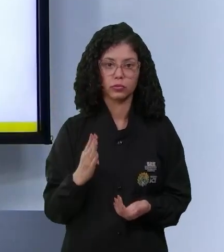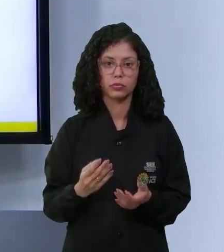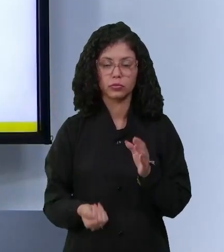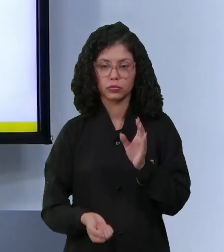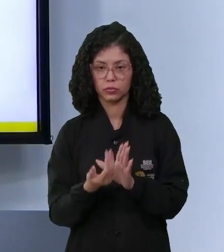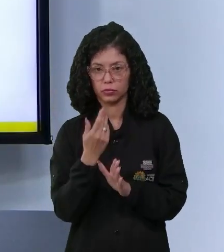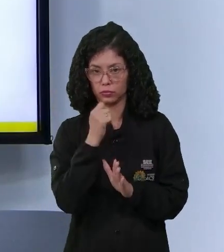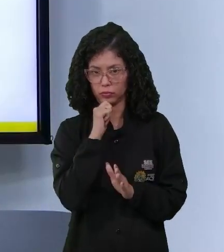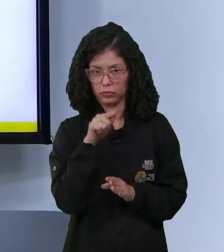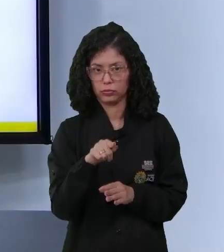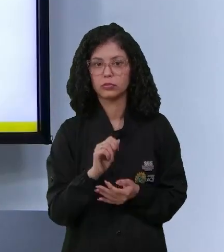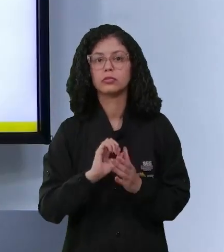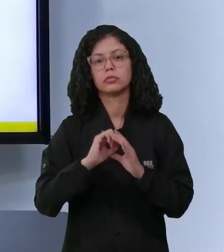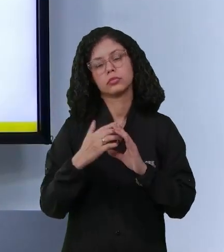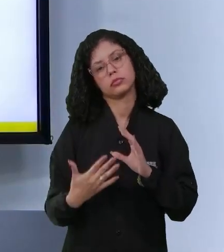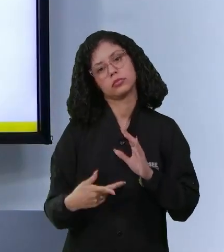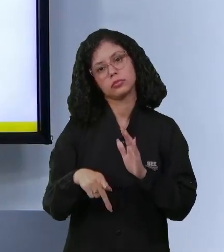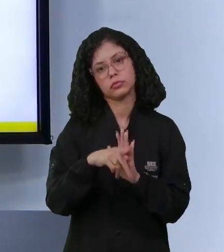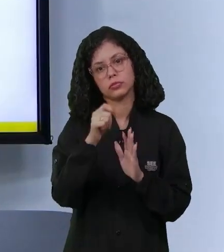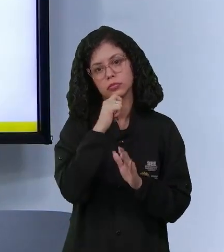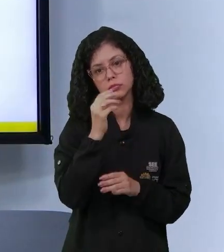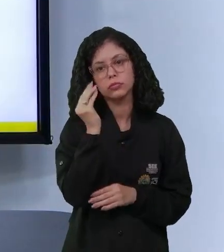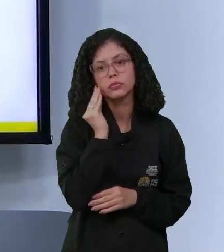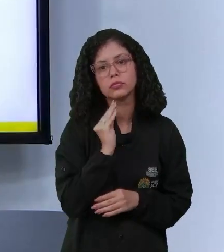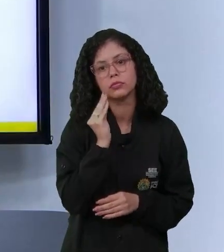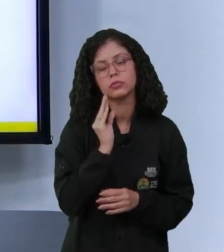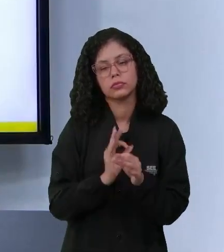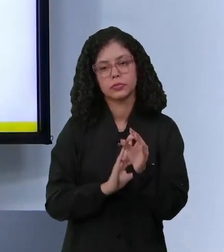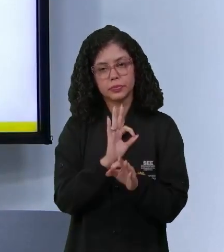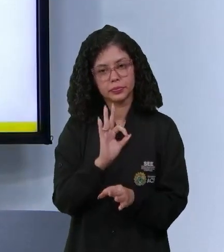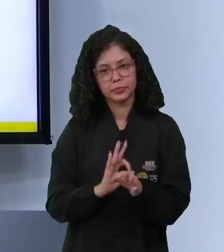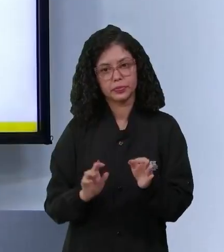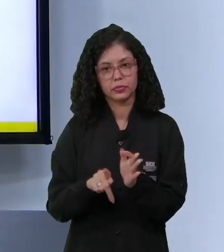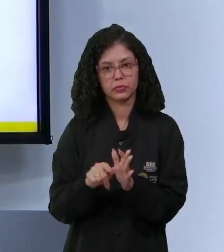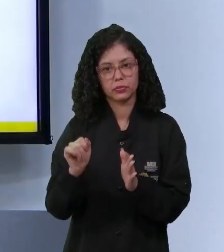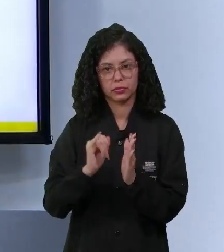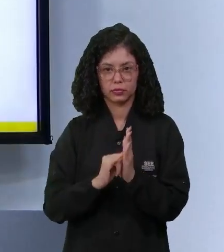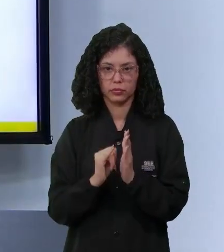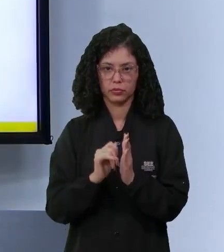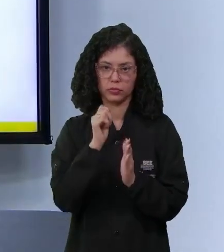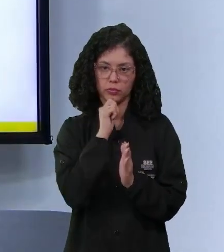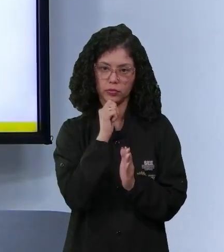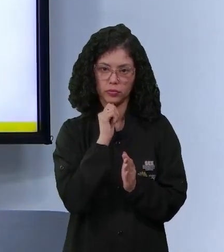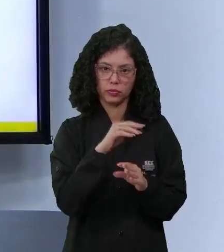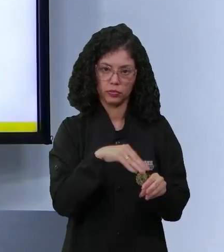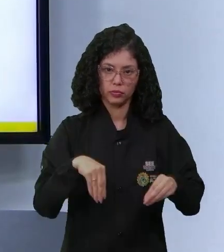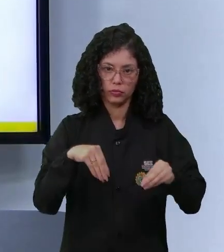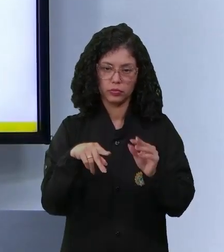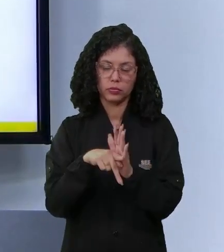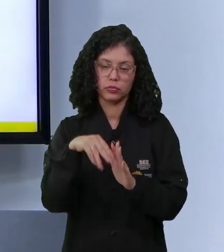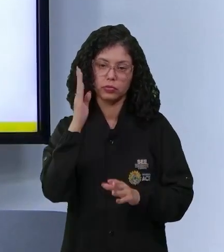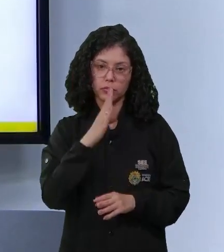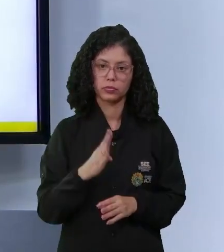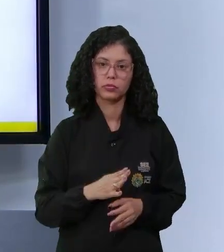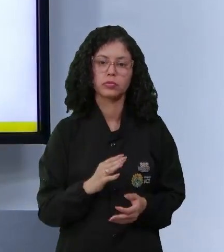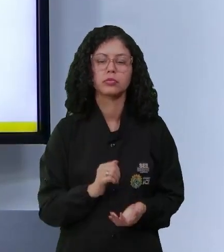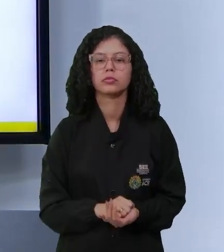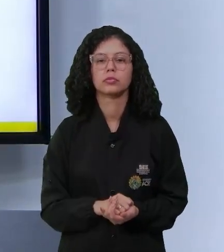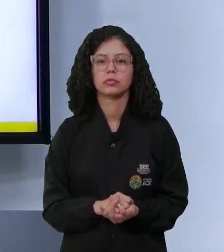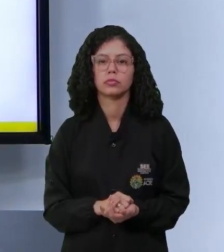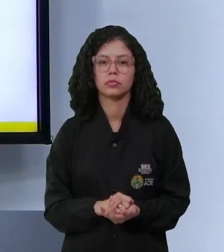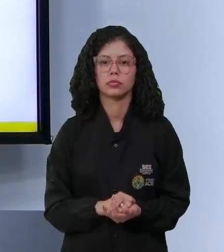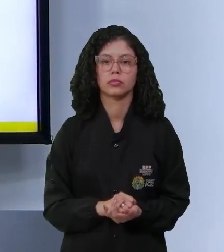período. Então, isso caracteriza como uma tentativa de organização institucional do território brasileiro,